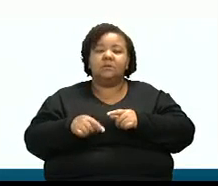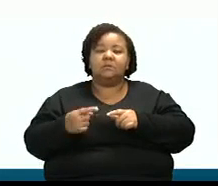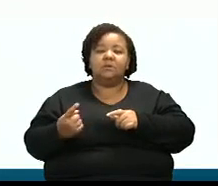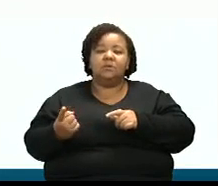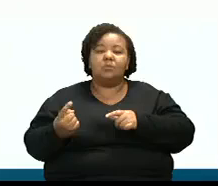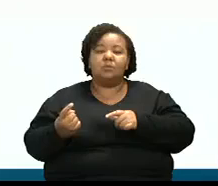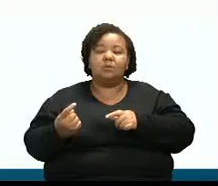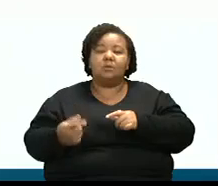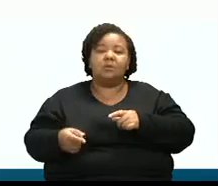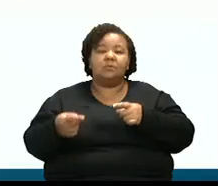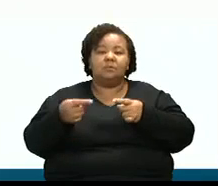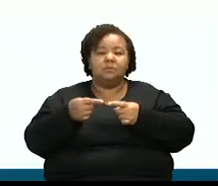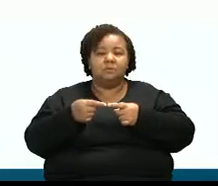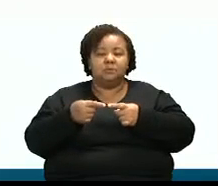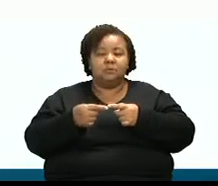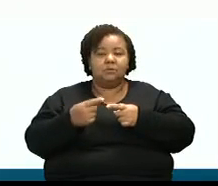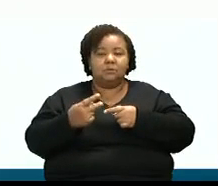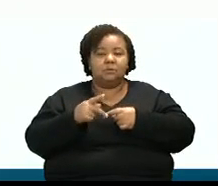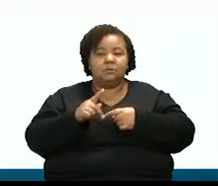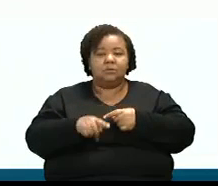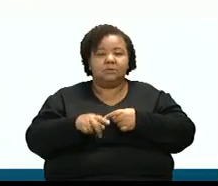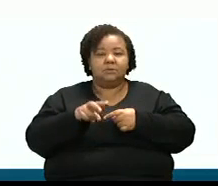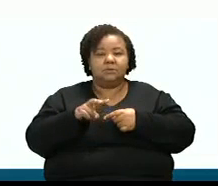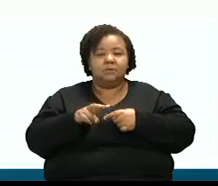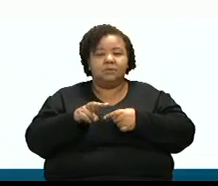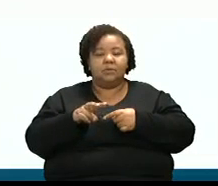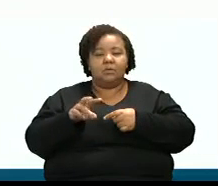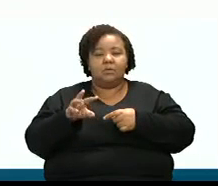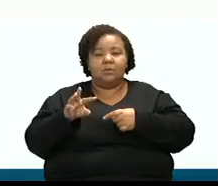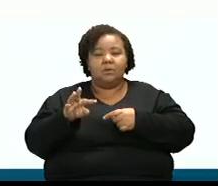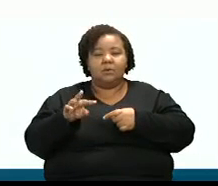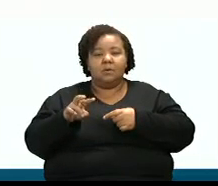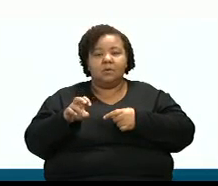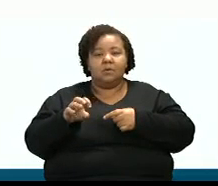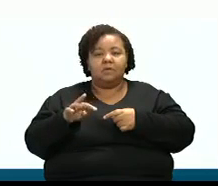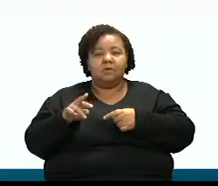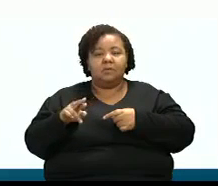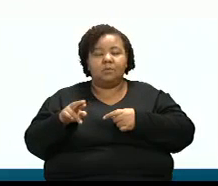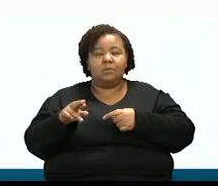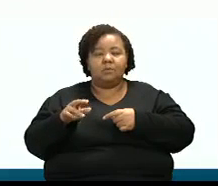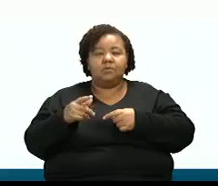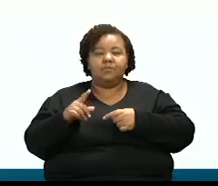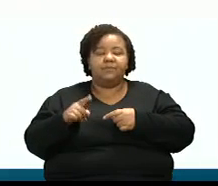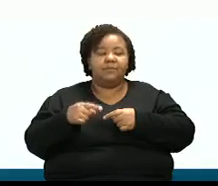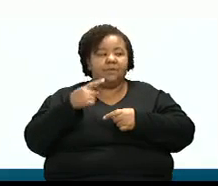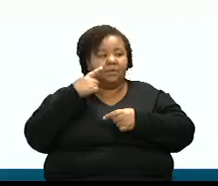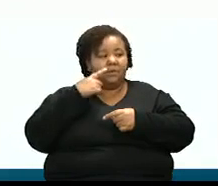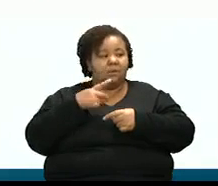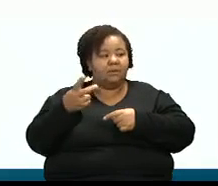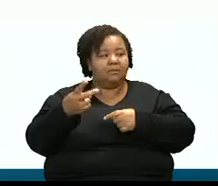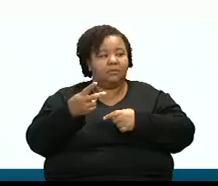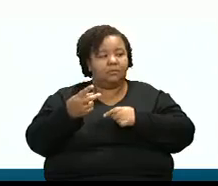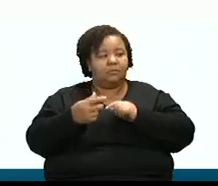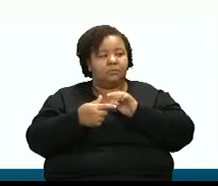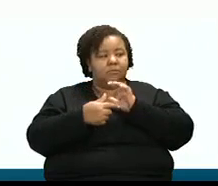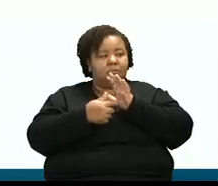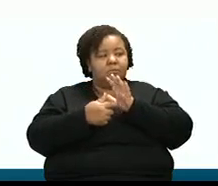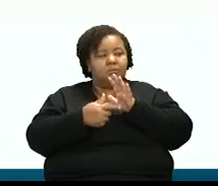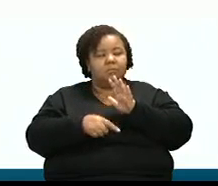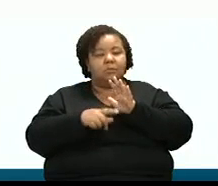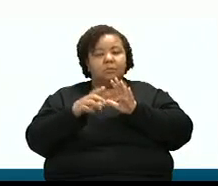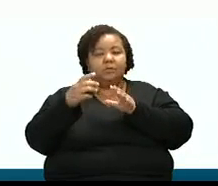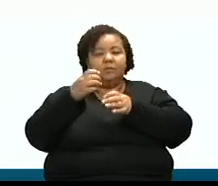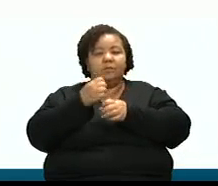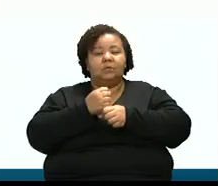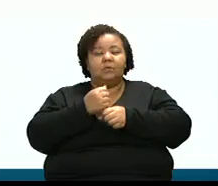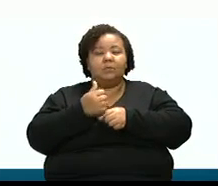unitário relativo a esse vetor tangente. Mas o nosso foco vai ser nessa segunda expressão. Então, eu vou